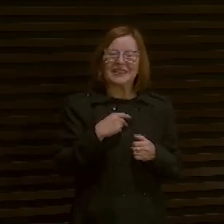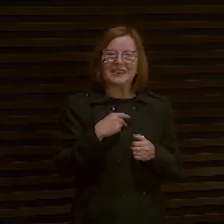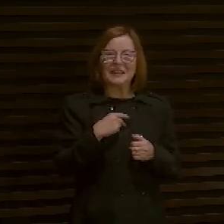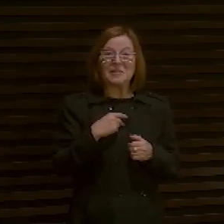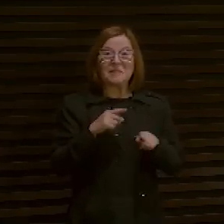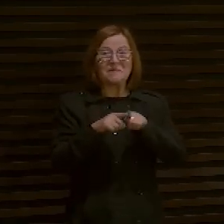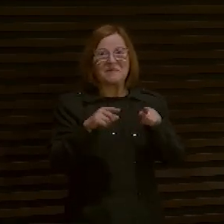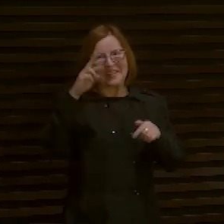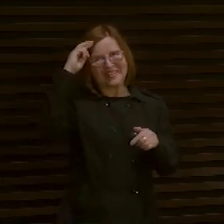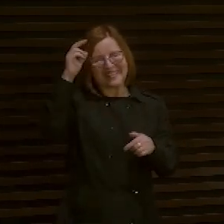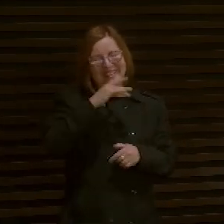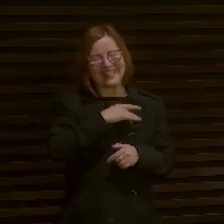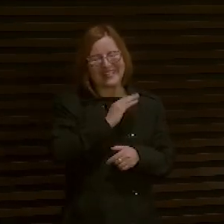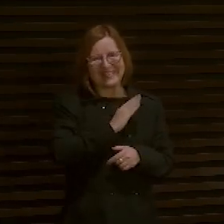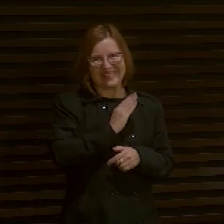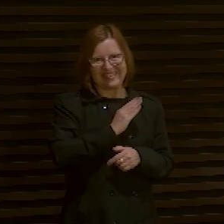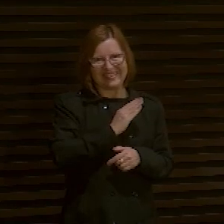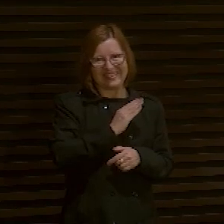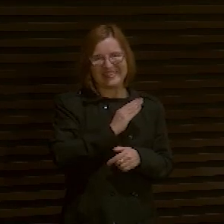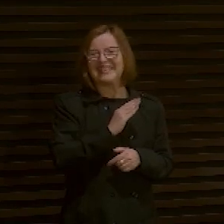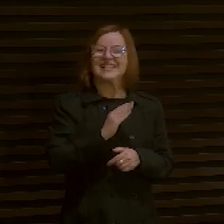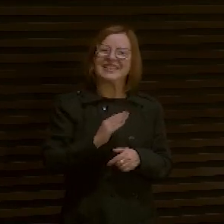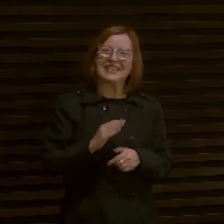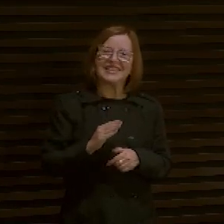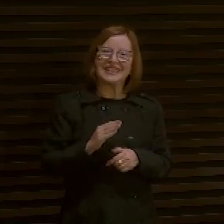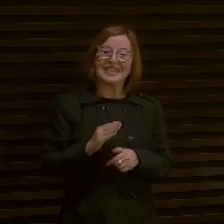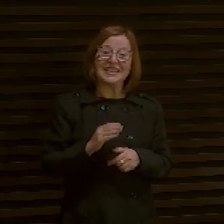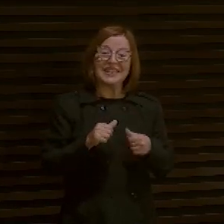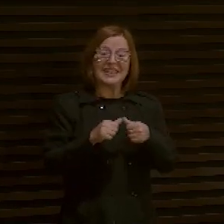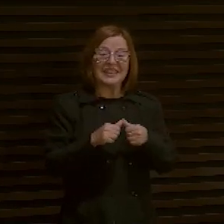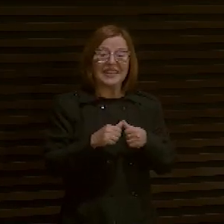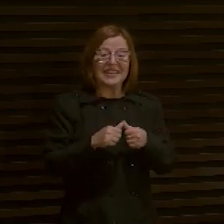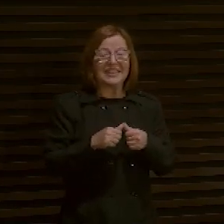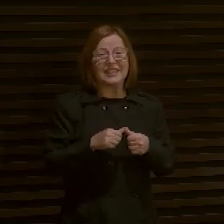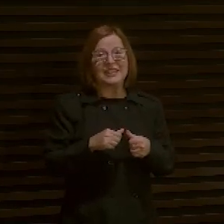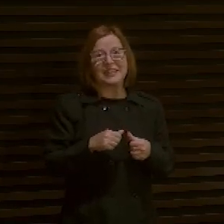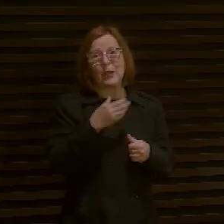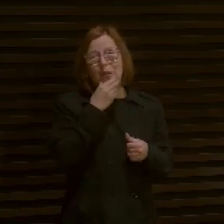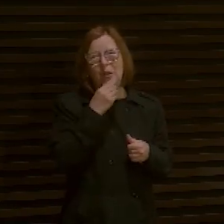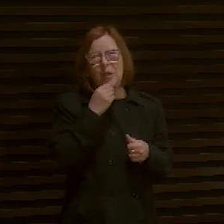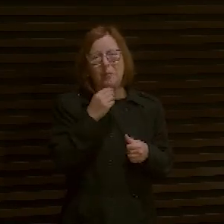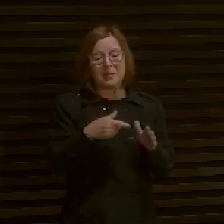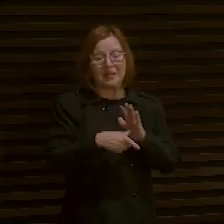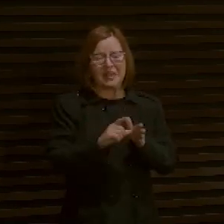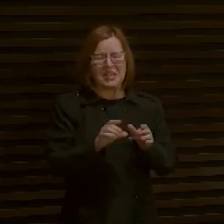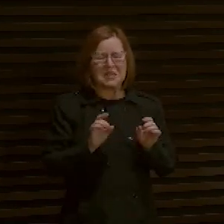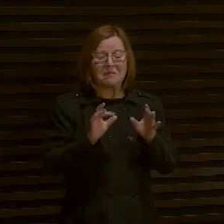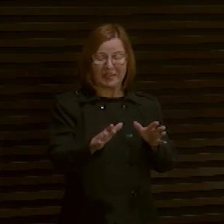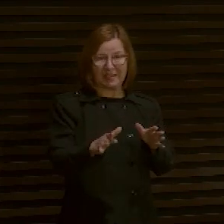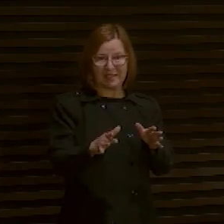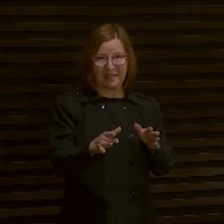amolece corações. E Ele usou os leprosos, aqueles que eram desprezados. E muitas vezes, meus irmãos, nós